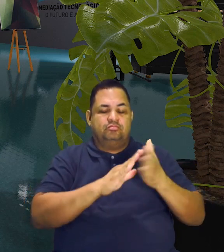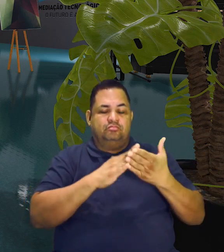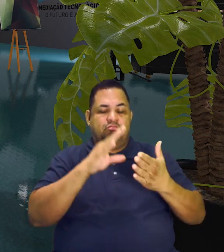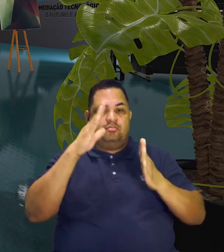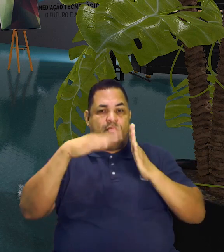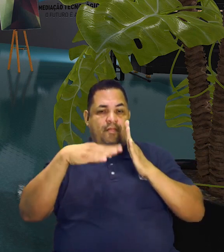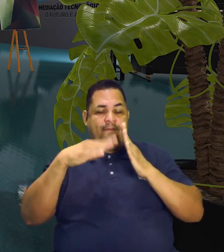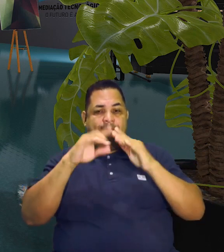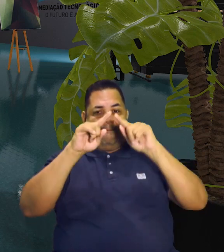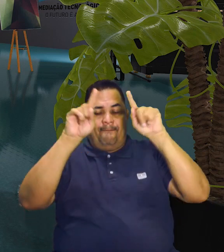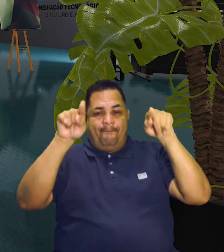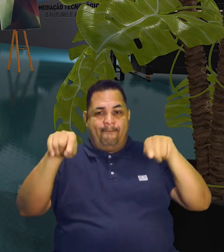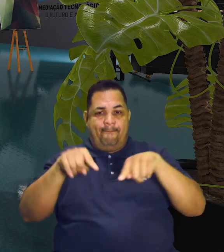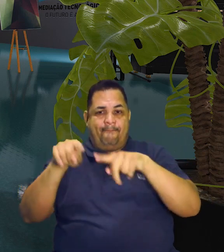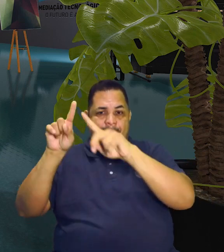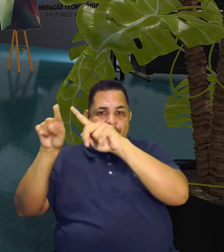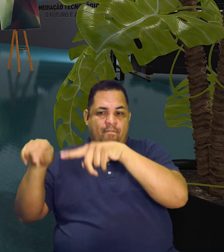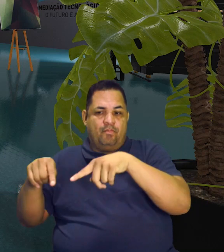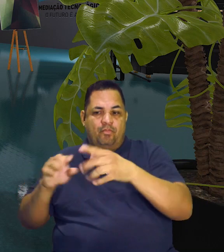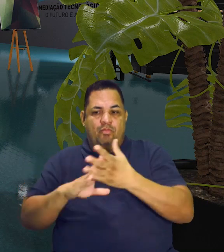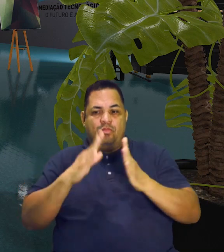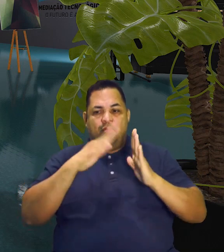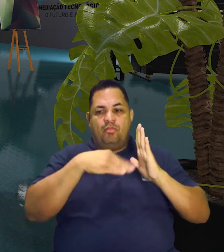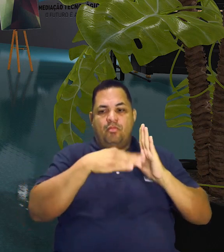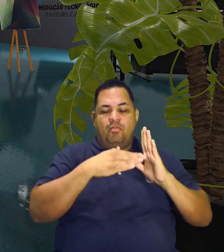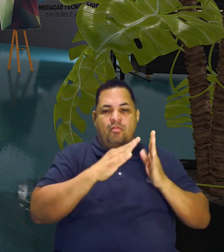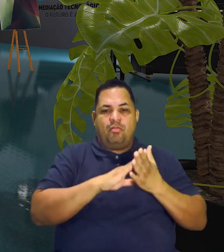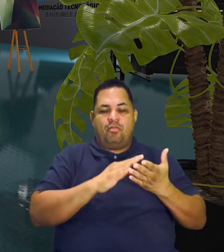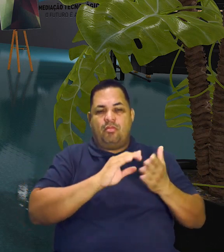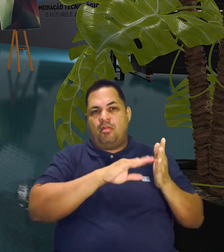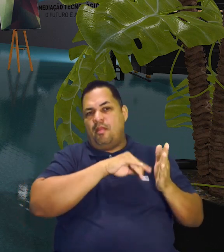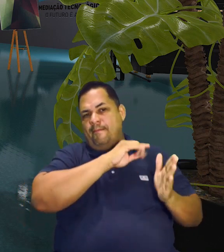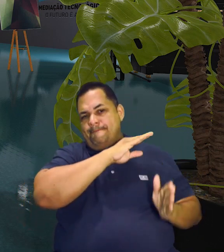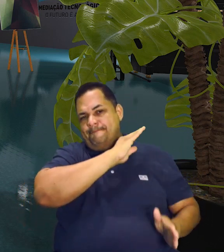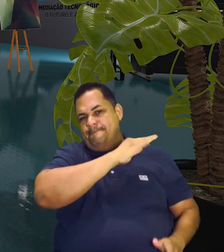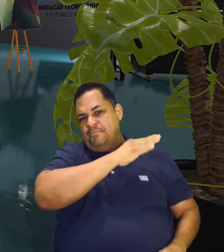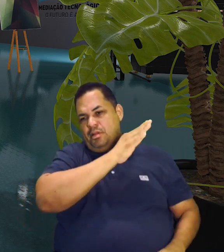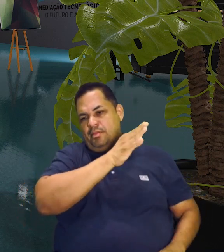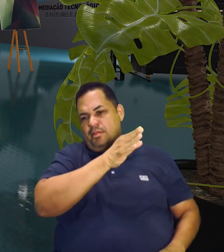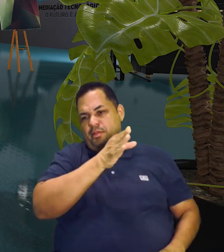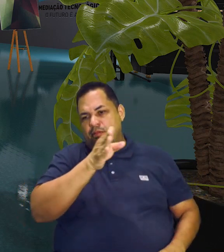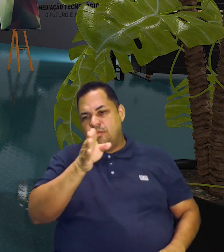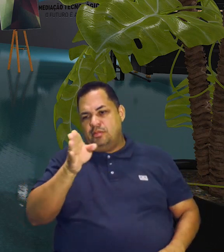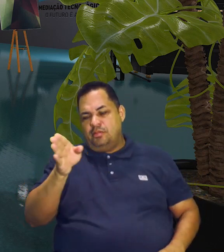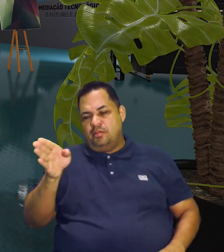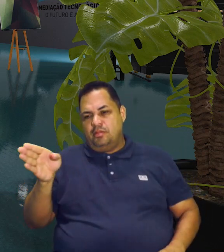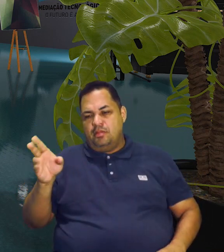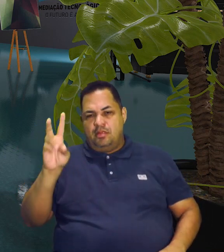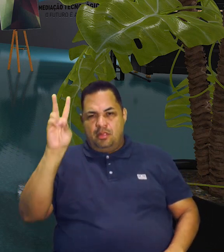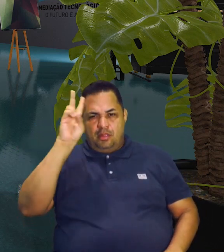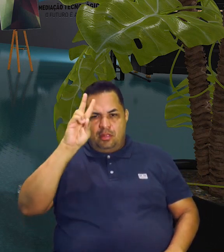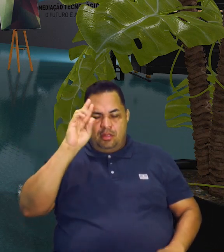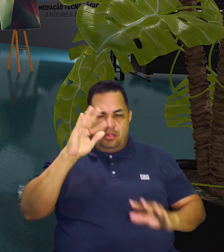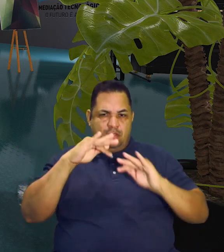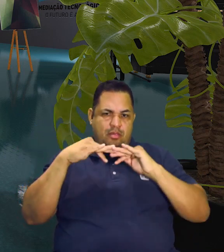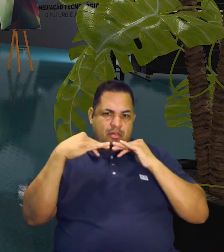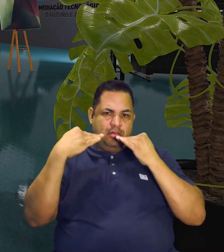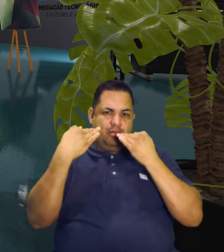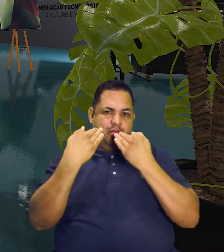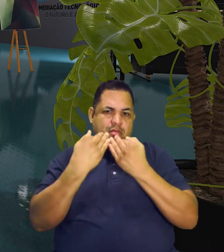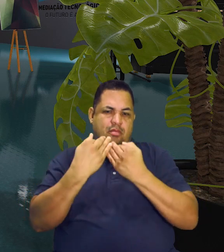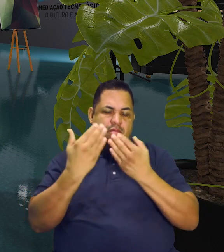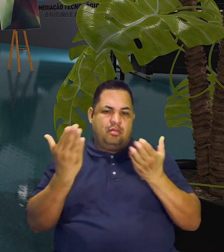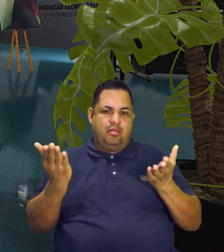de pinturas, né? Várias pinturas contando toda a história de uma família